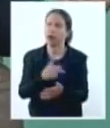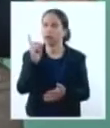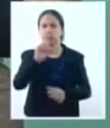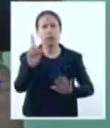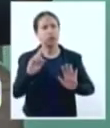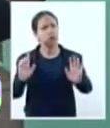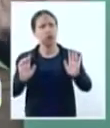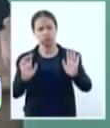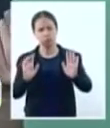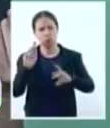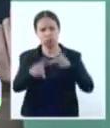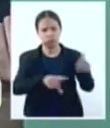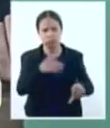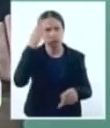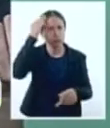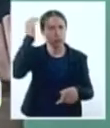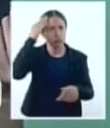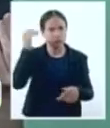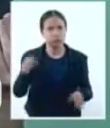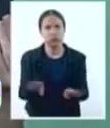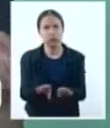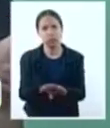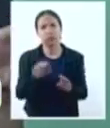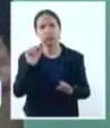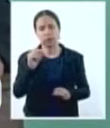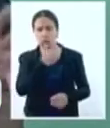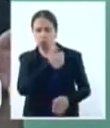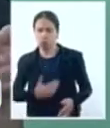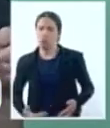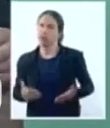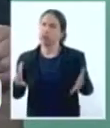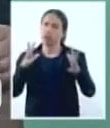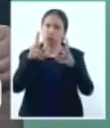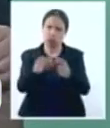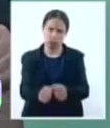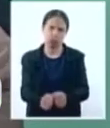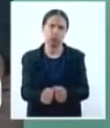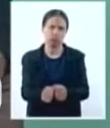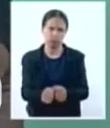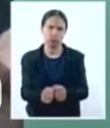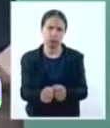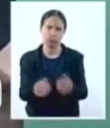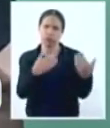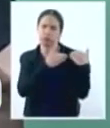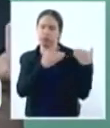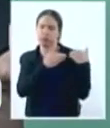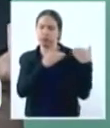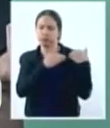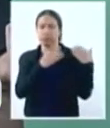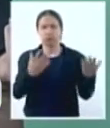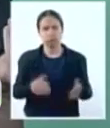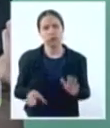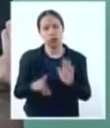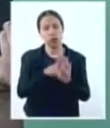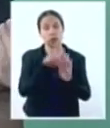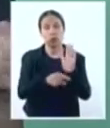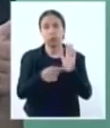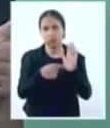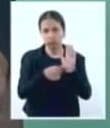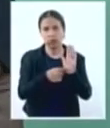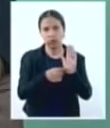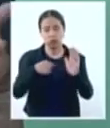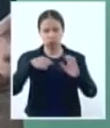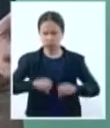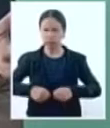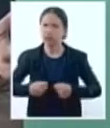mesma forma, a responsabilidade que é da União também. Então, tudo isso contemplava no projeto. E a gente defendeu a derrubada do veto